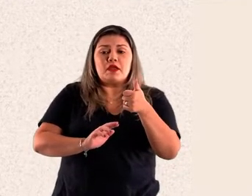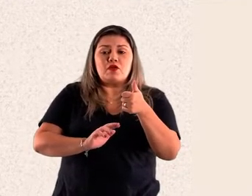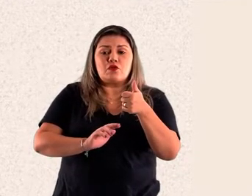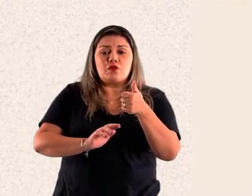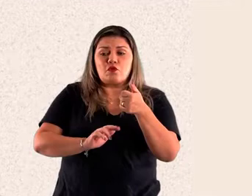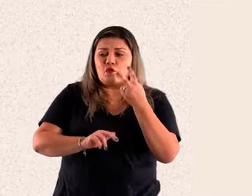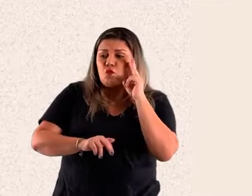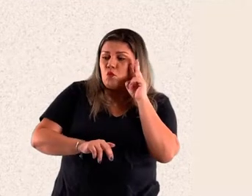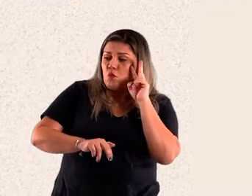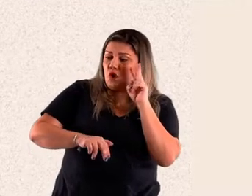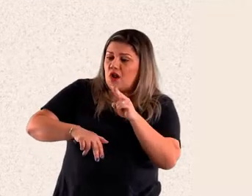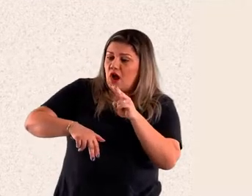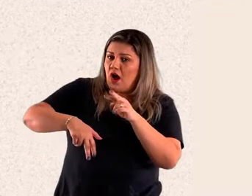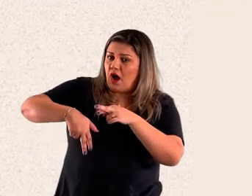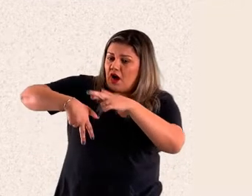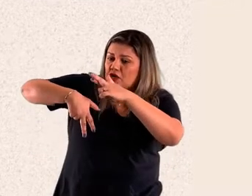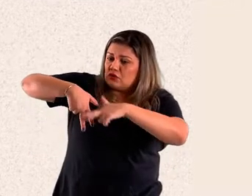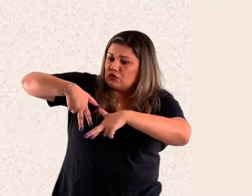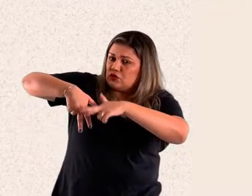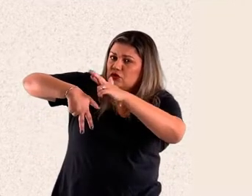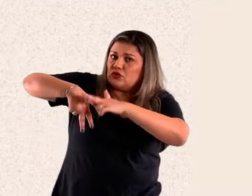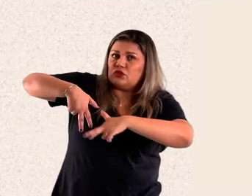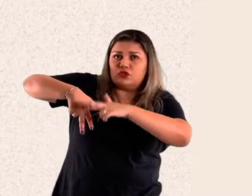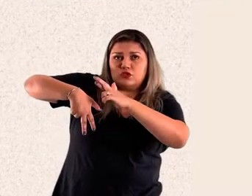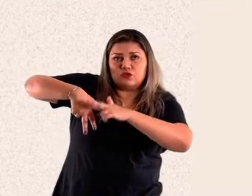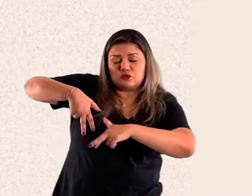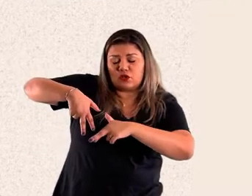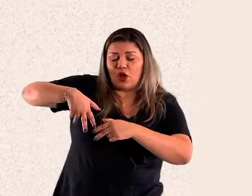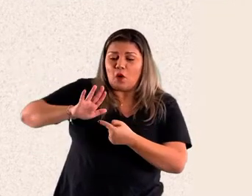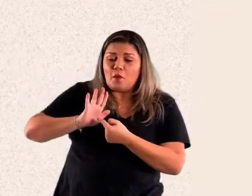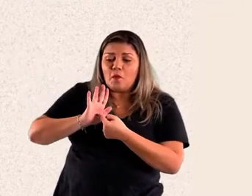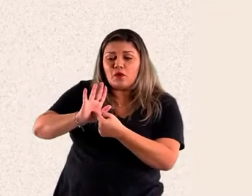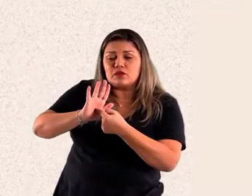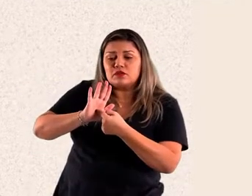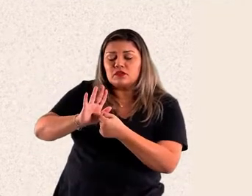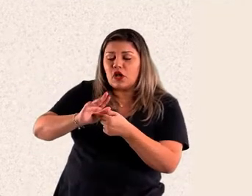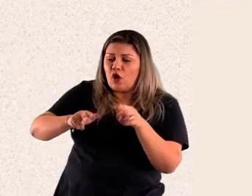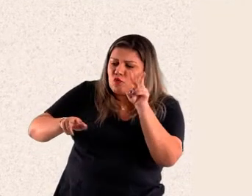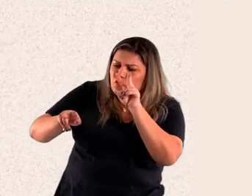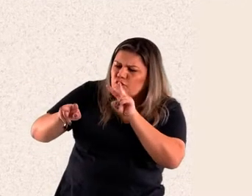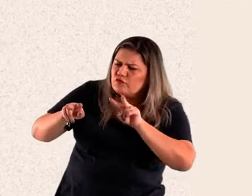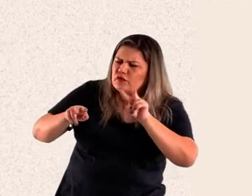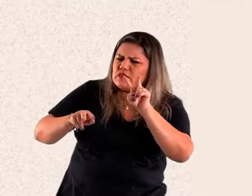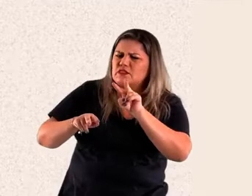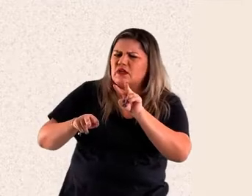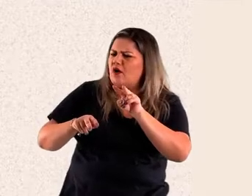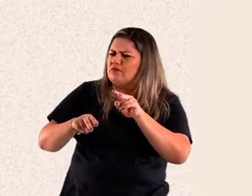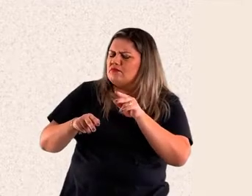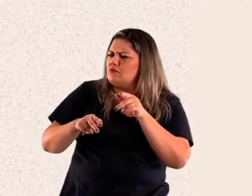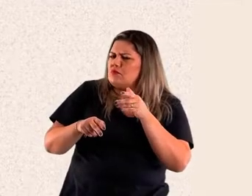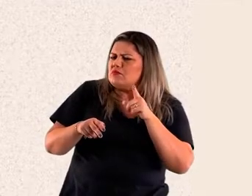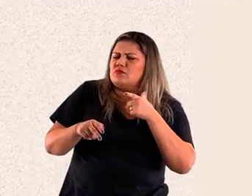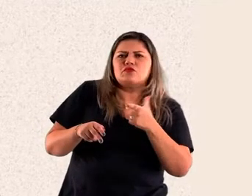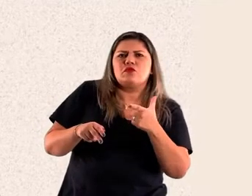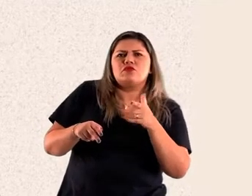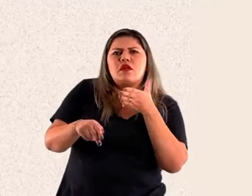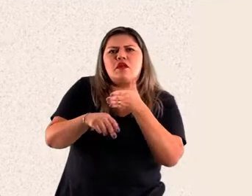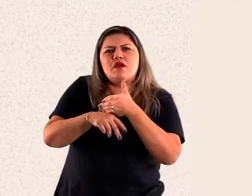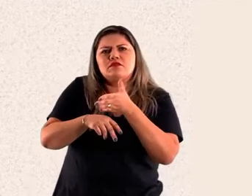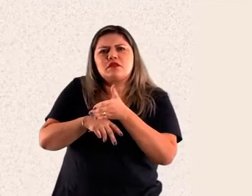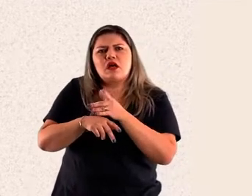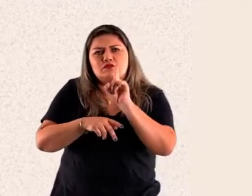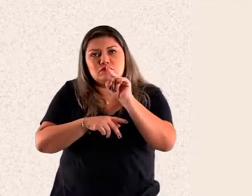gênero né Talvez seja o que eu possa contribuir um pouquinho uma visão que nem sempre a gente tem acesso a